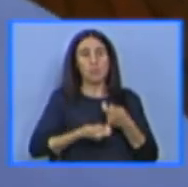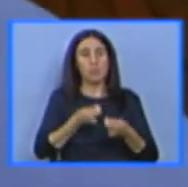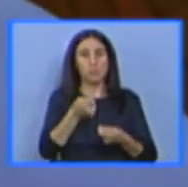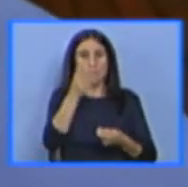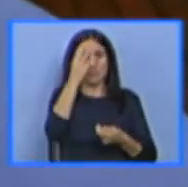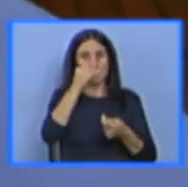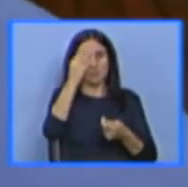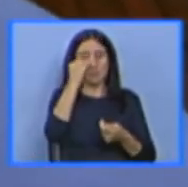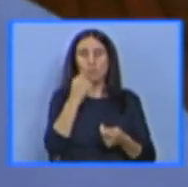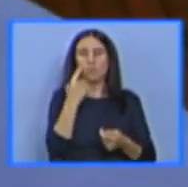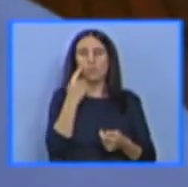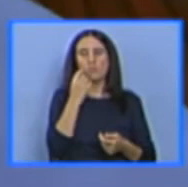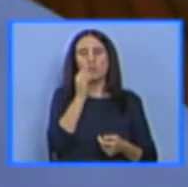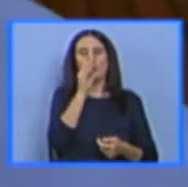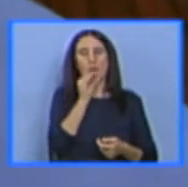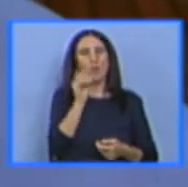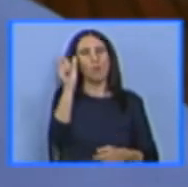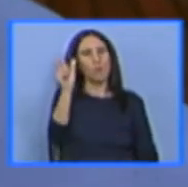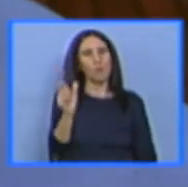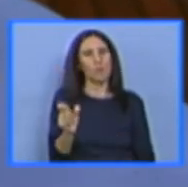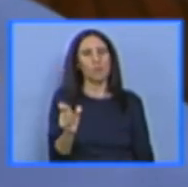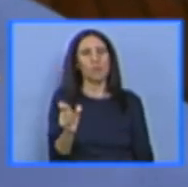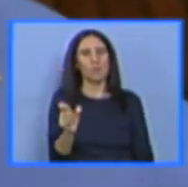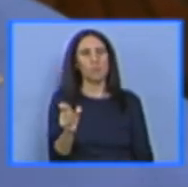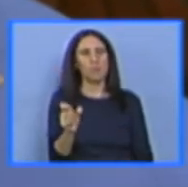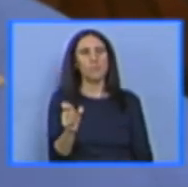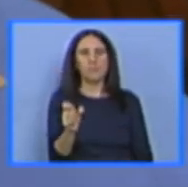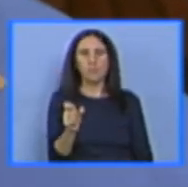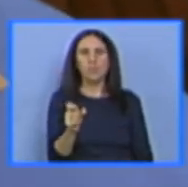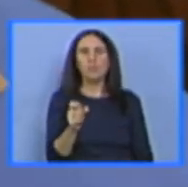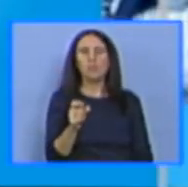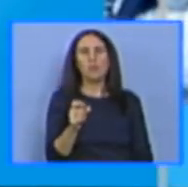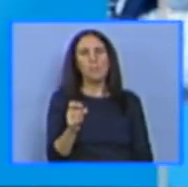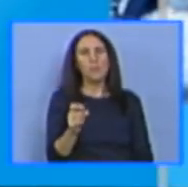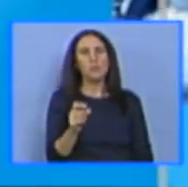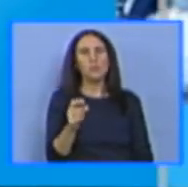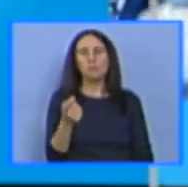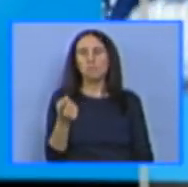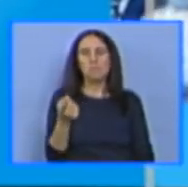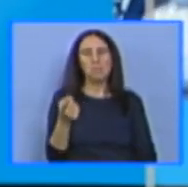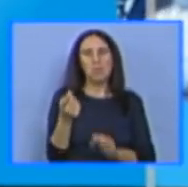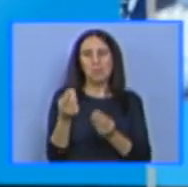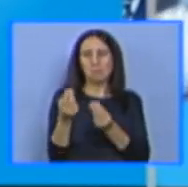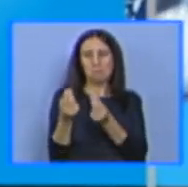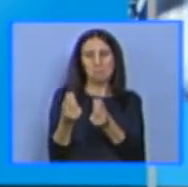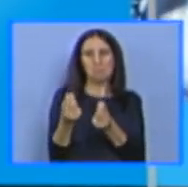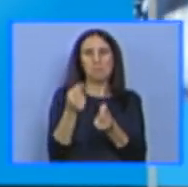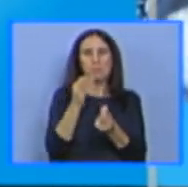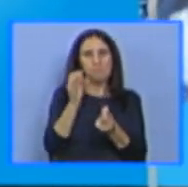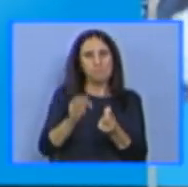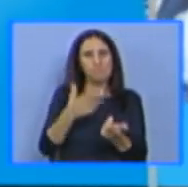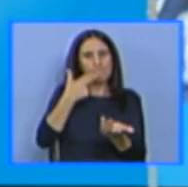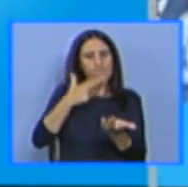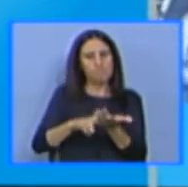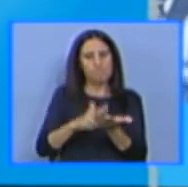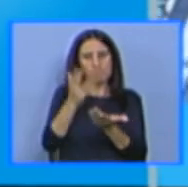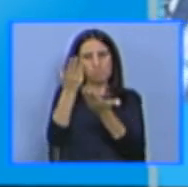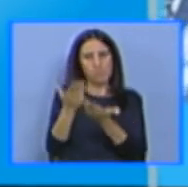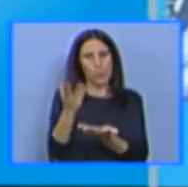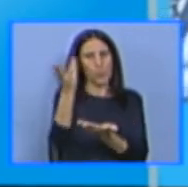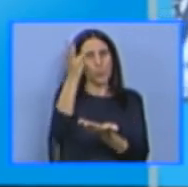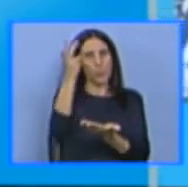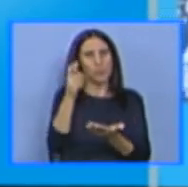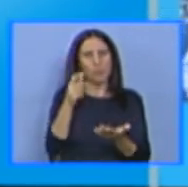aprendendo isso e conhecendo que era um homem, era uma estatura muito pequenina para aquilo que era a verdadeira dimensão do Sr. Dom António, que